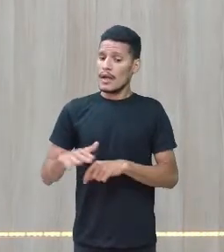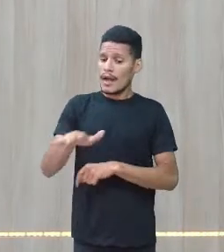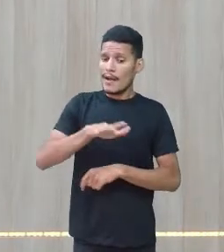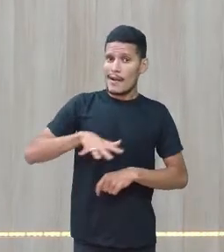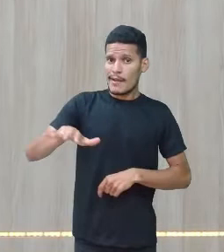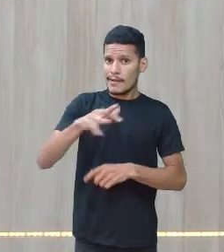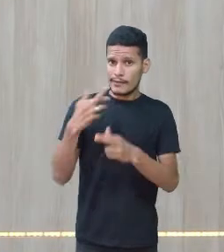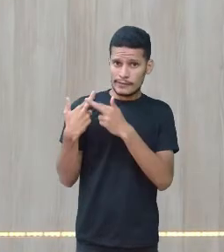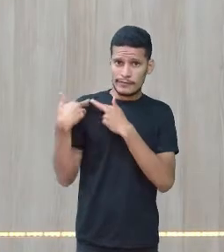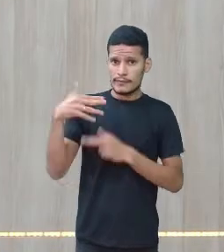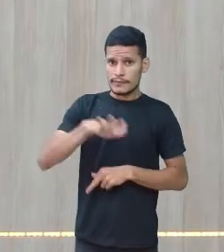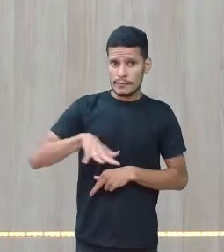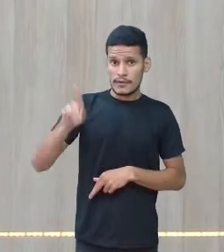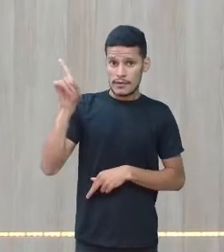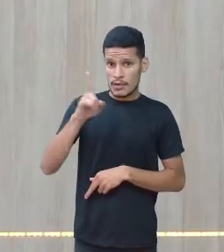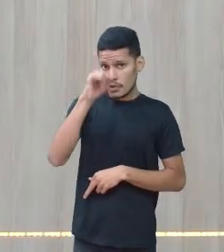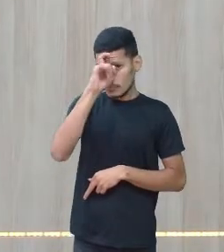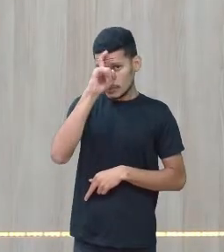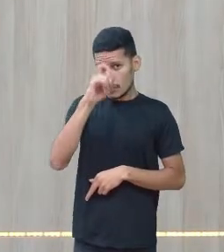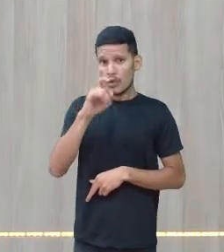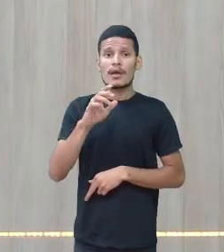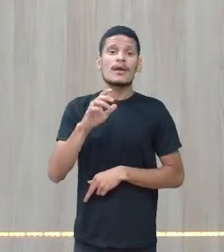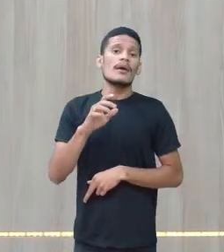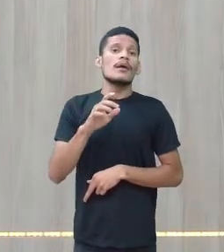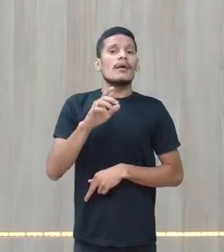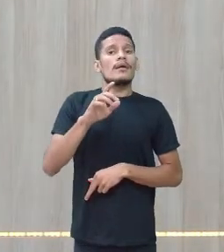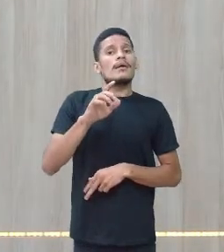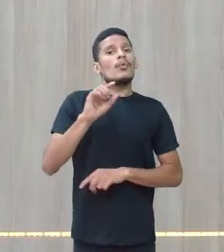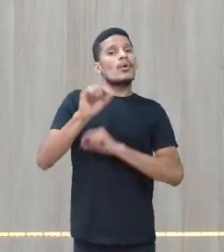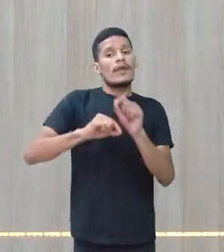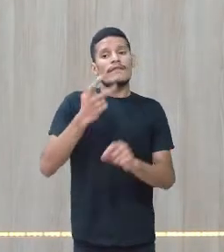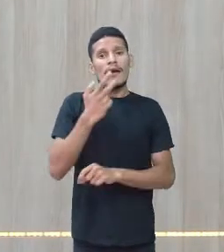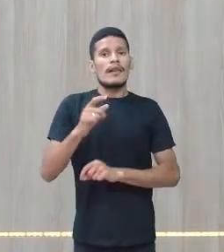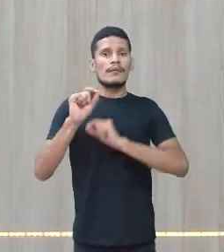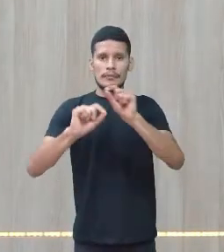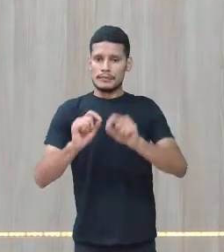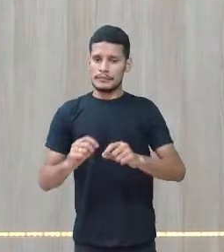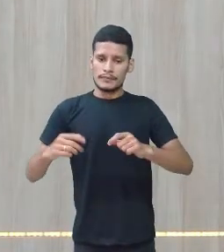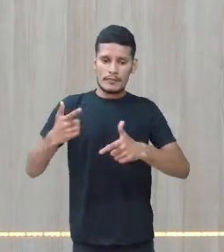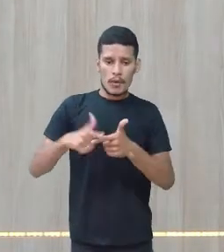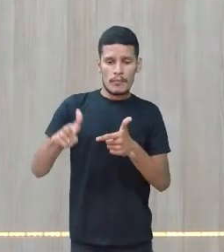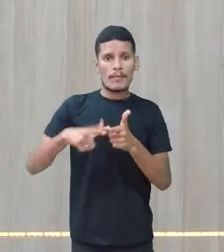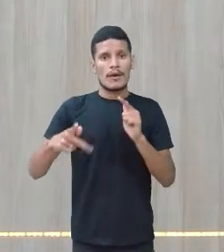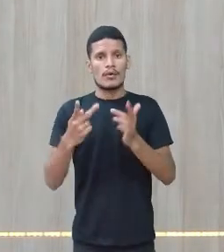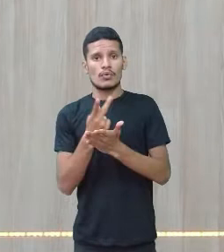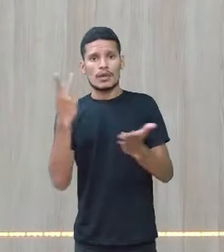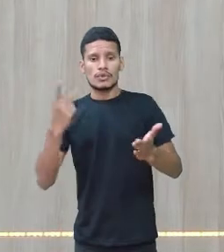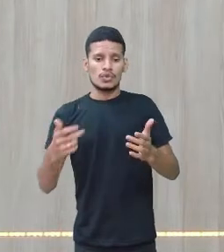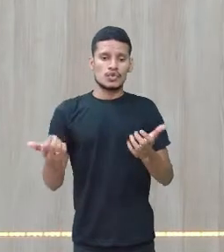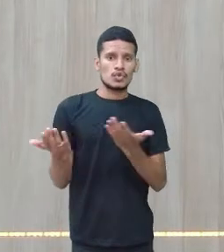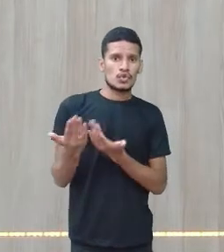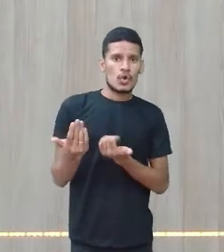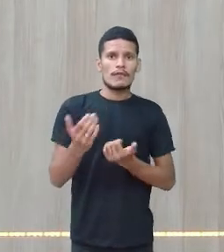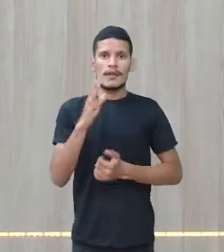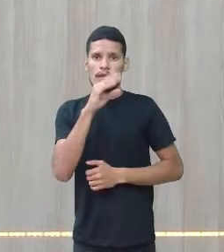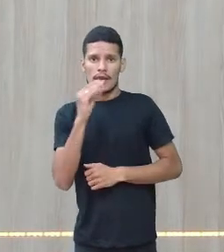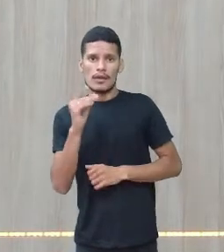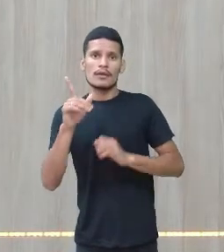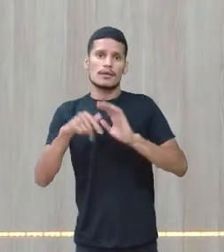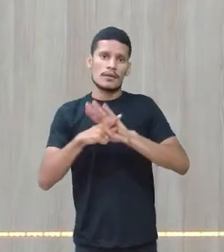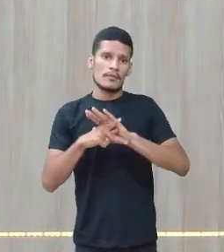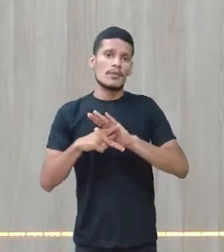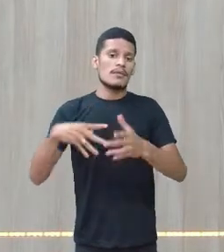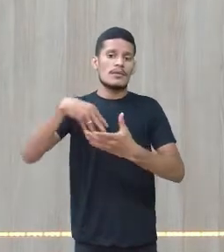área, lá na restauração. Ele diz que a maioria dos acidentes que acontecem com jovens, com criança, vem da cozinha.